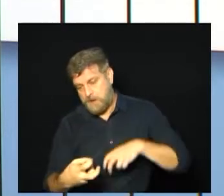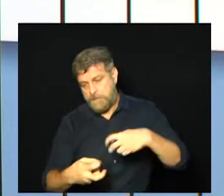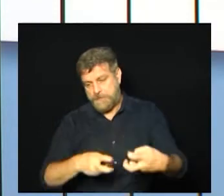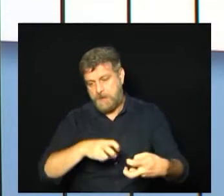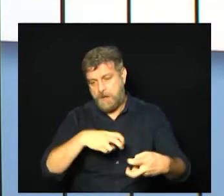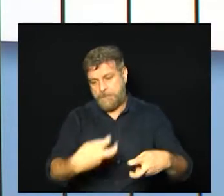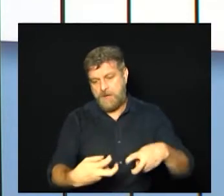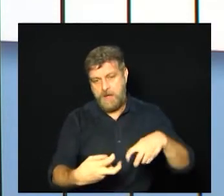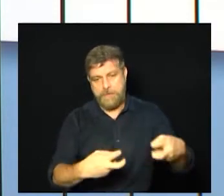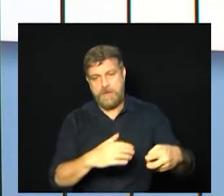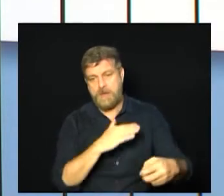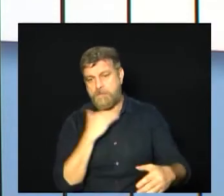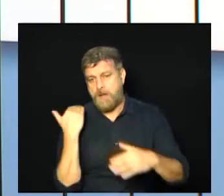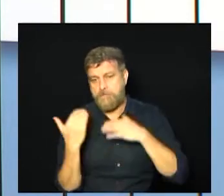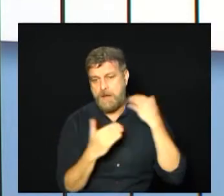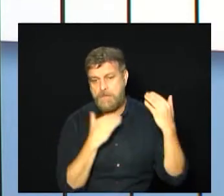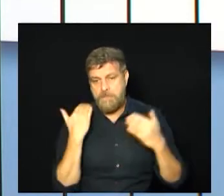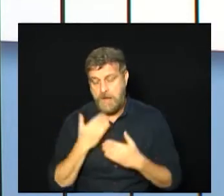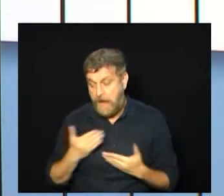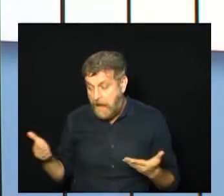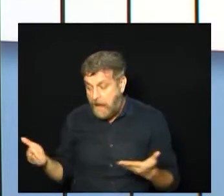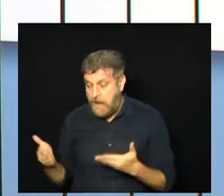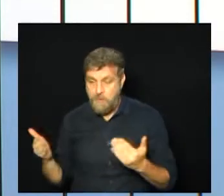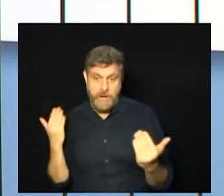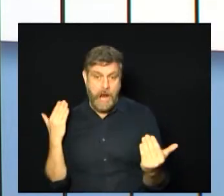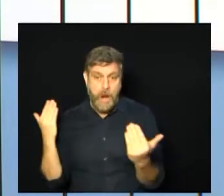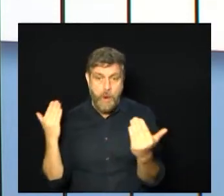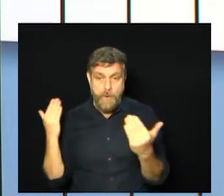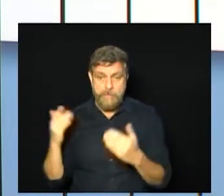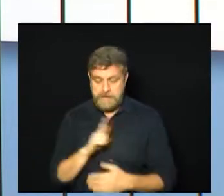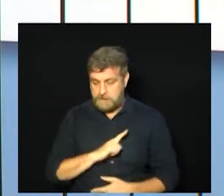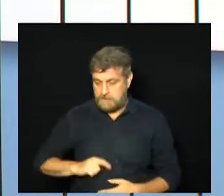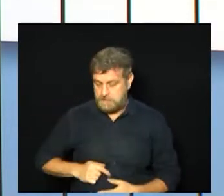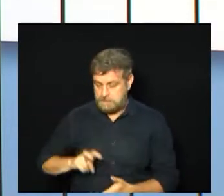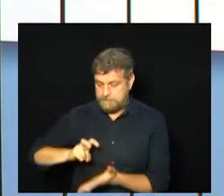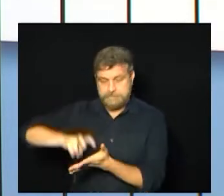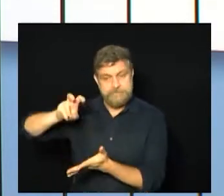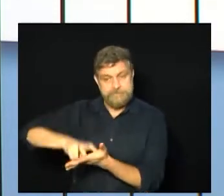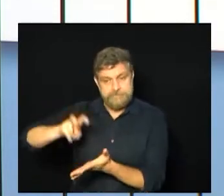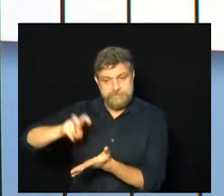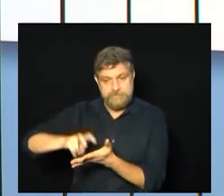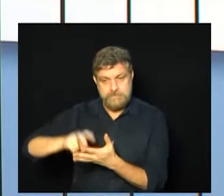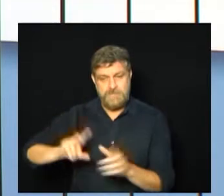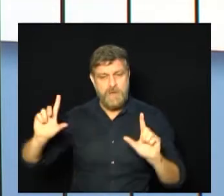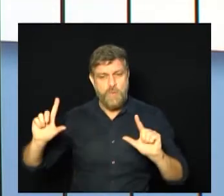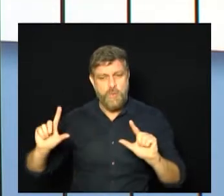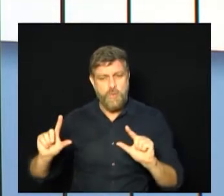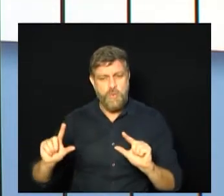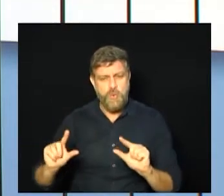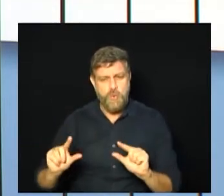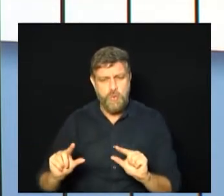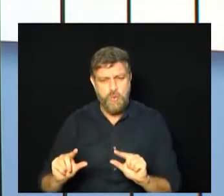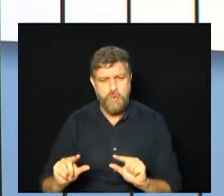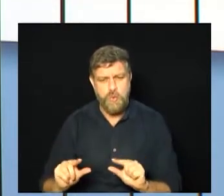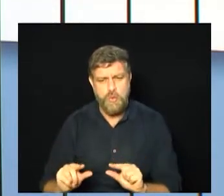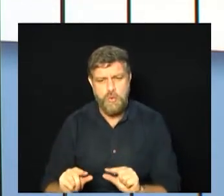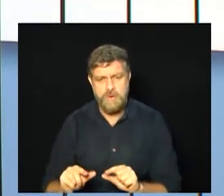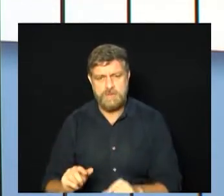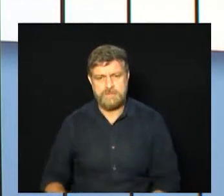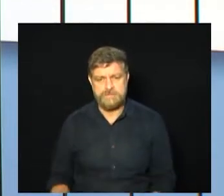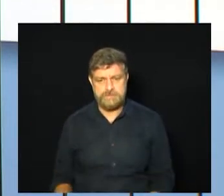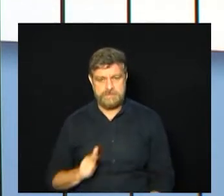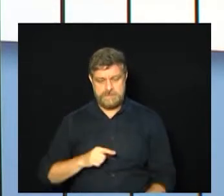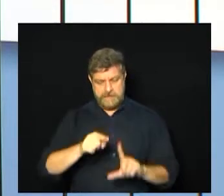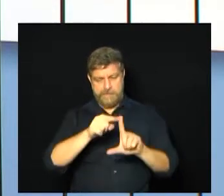óbito, né, em um dia e agora, então, o governo comemora essa redução no número de casos e no número